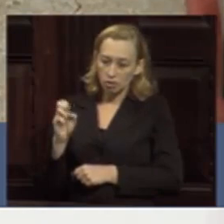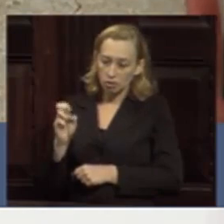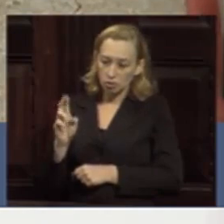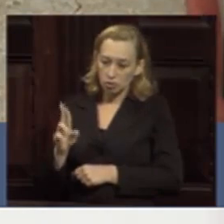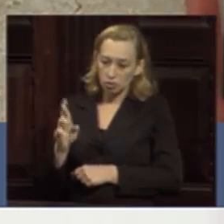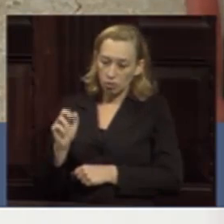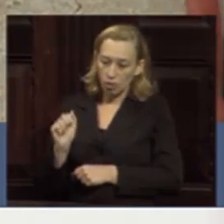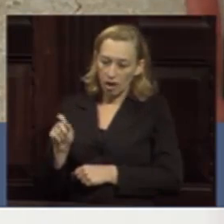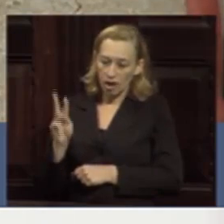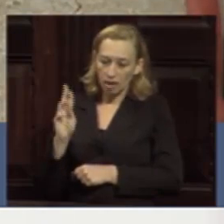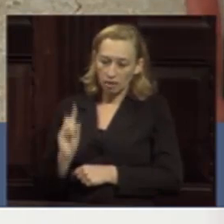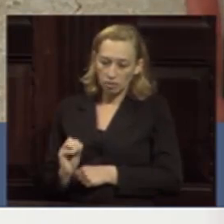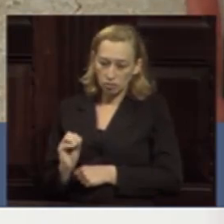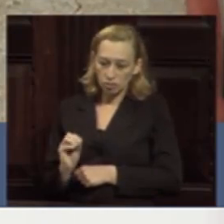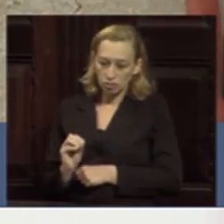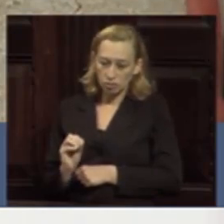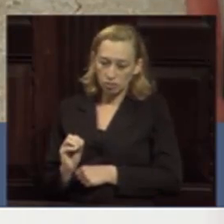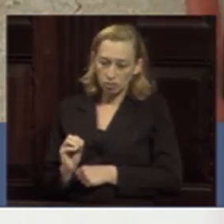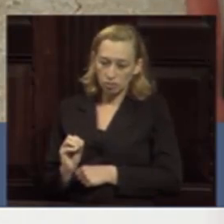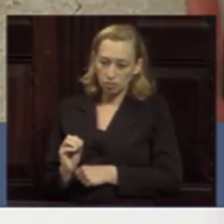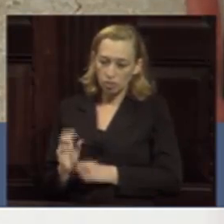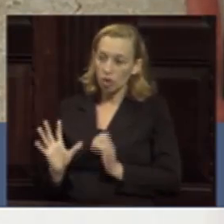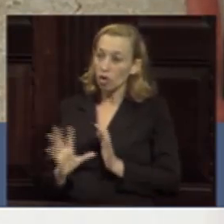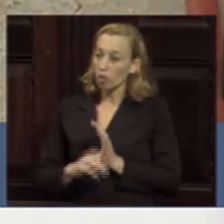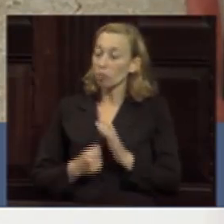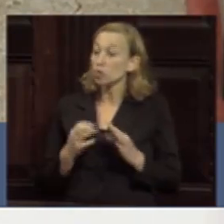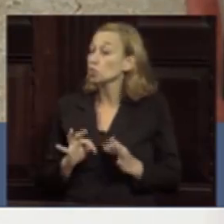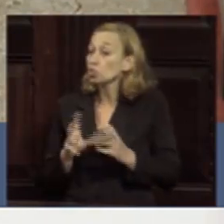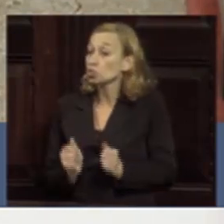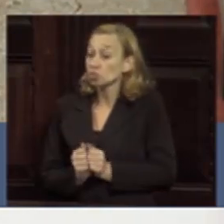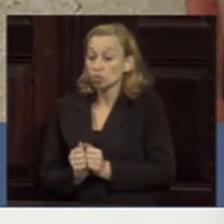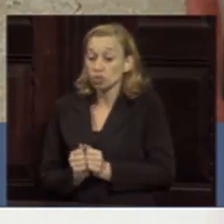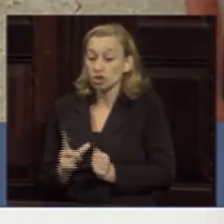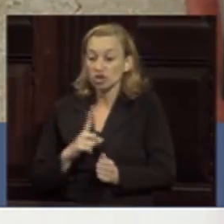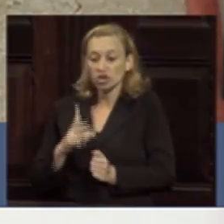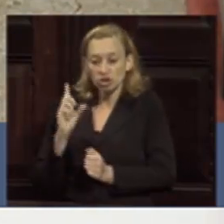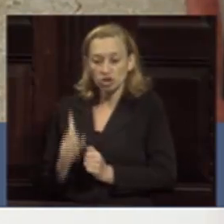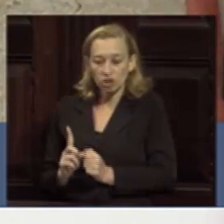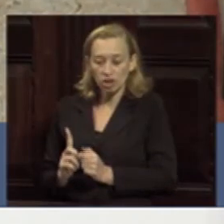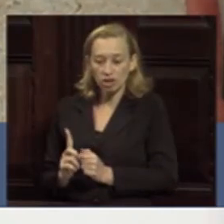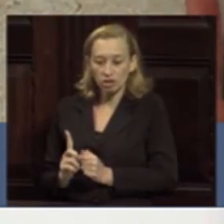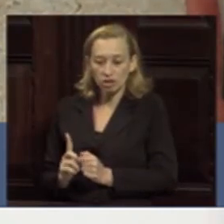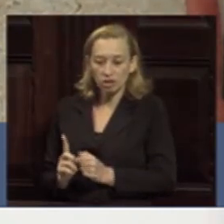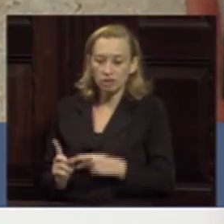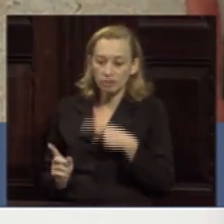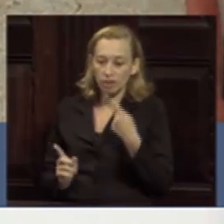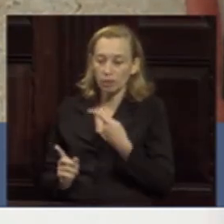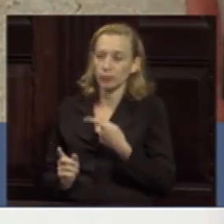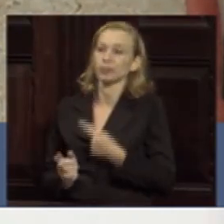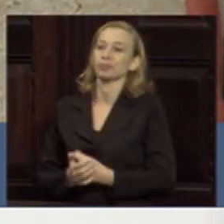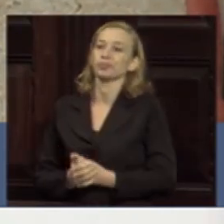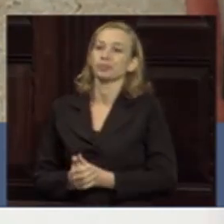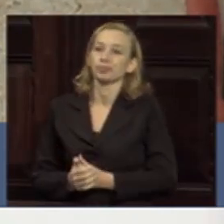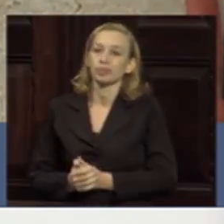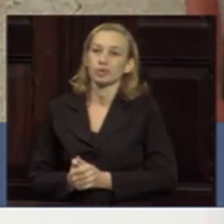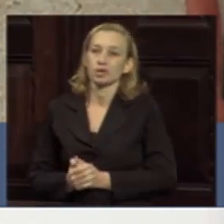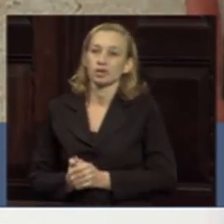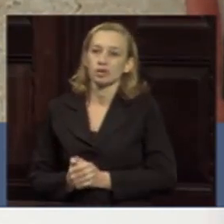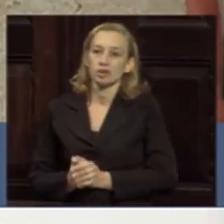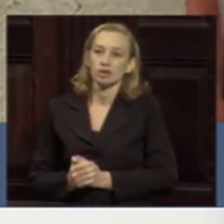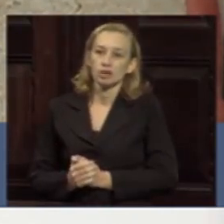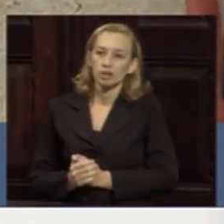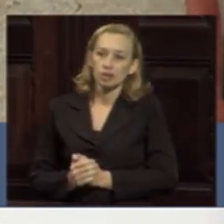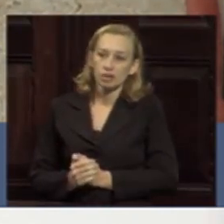já roubando tudo que tinha direito, veio aqui e disse o seguinte: ele